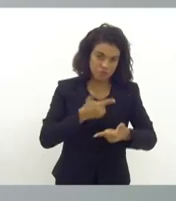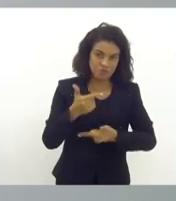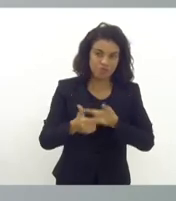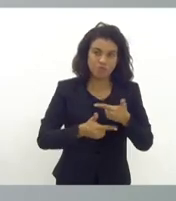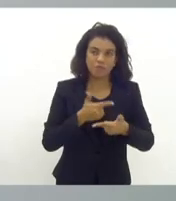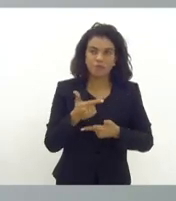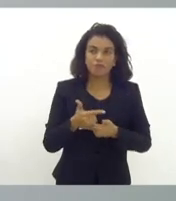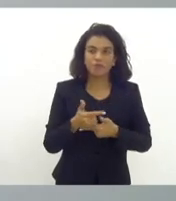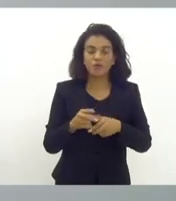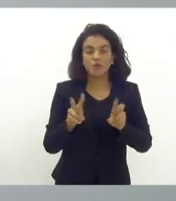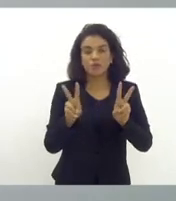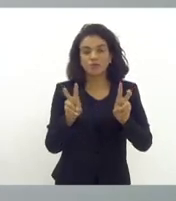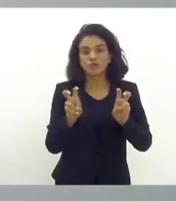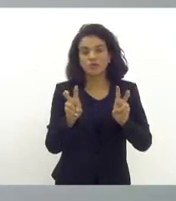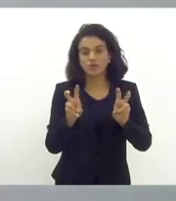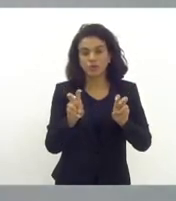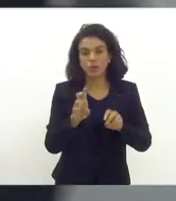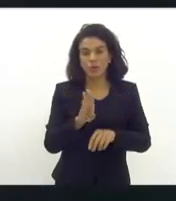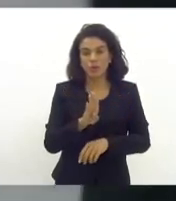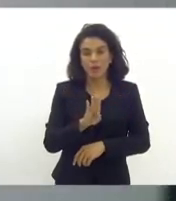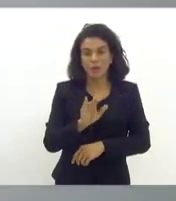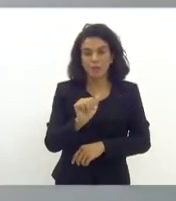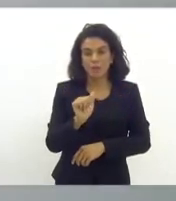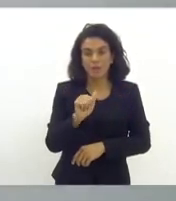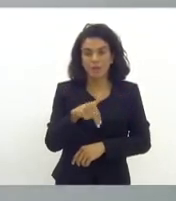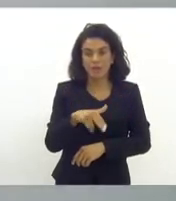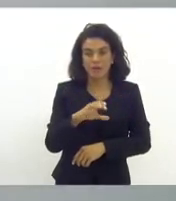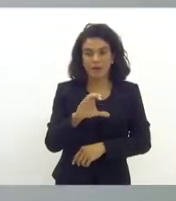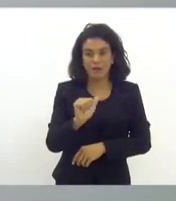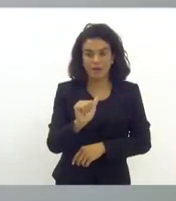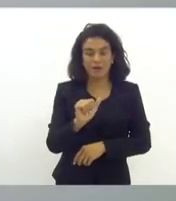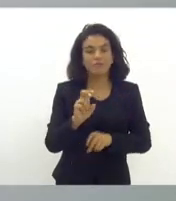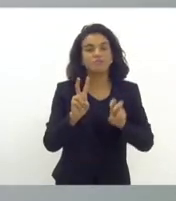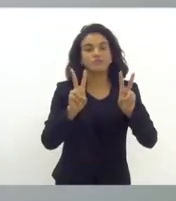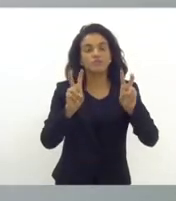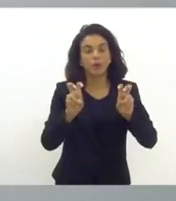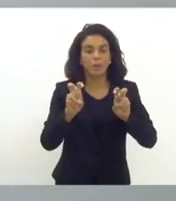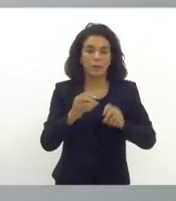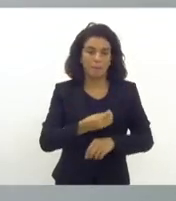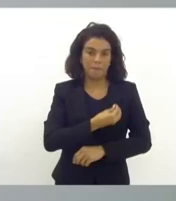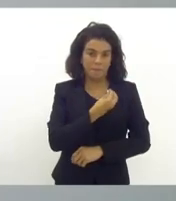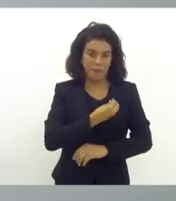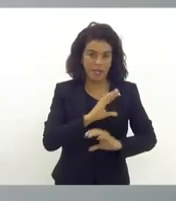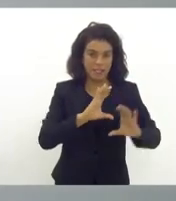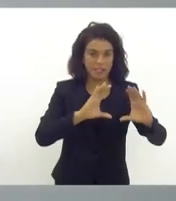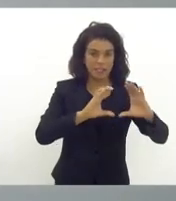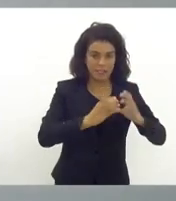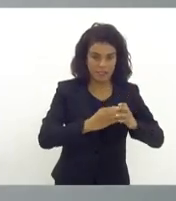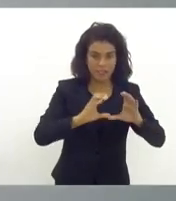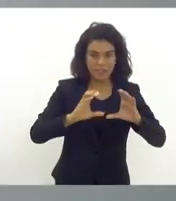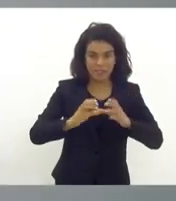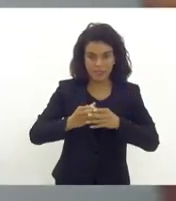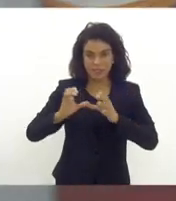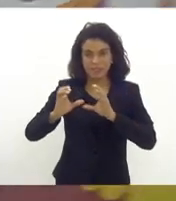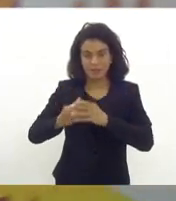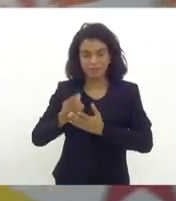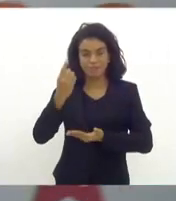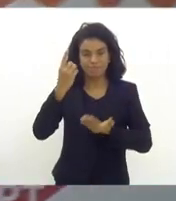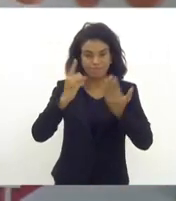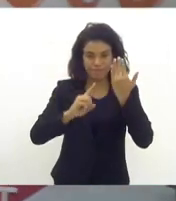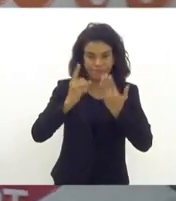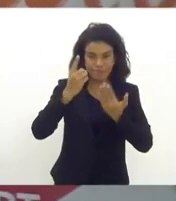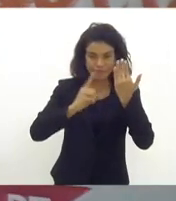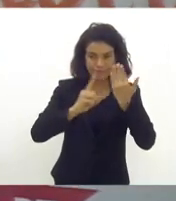é enquanto a Bianca vai anunciar a presença dos blocos aqui e quanto ela faz um anúncio